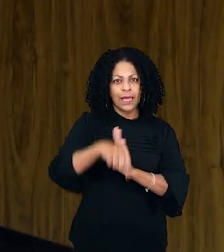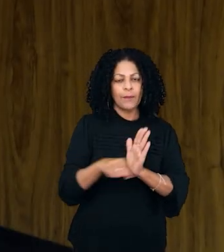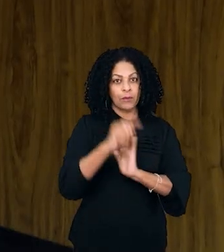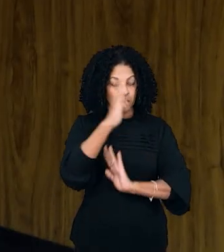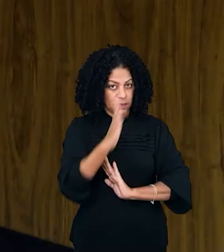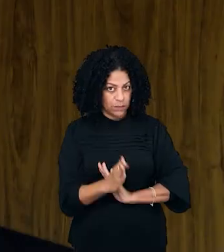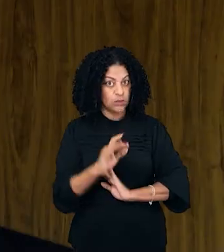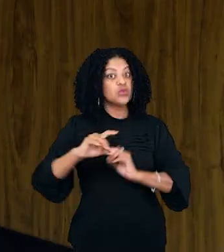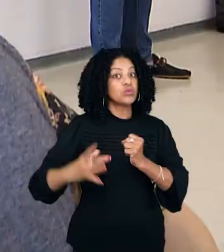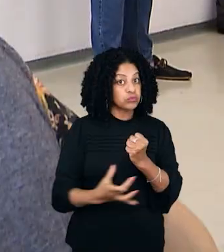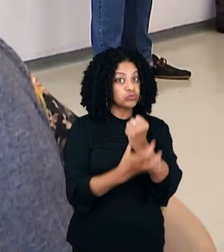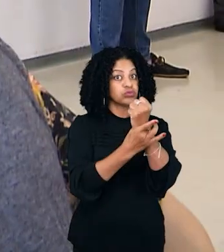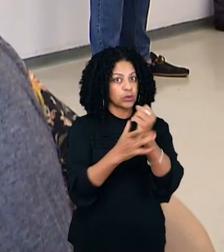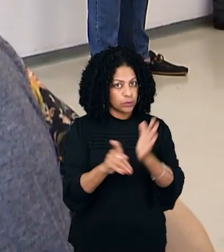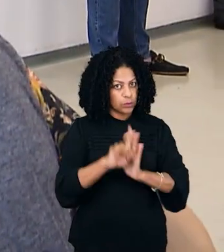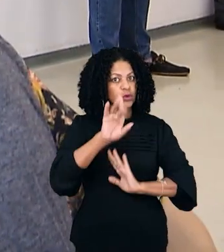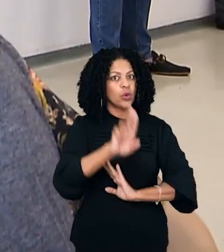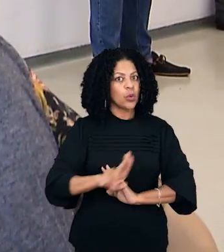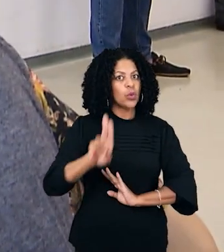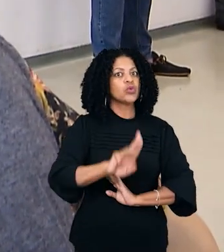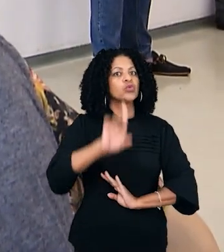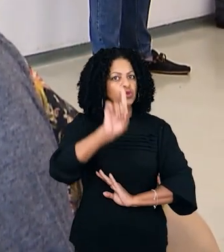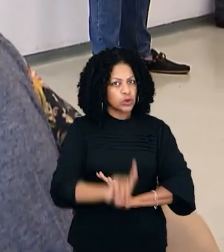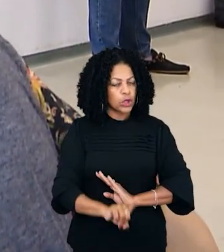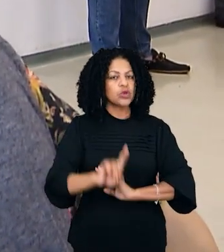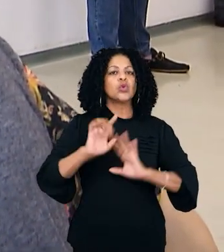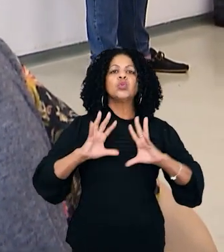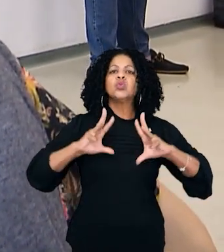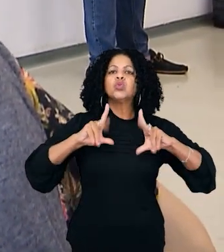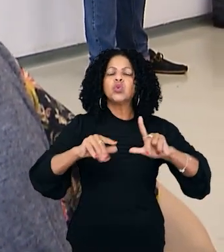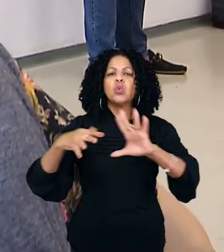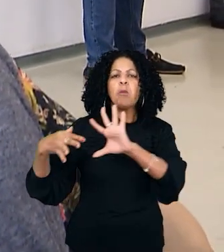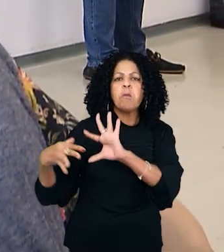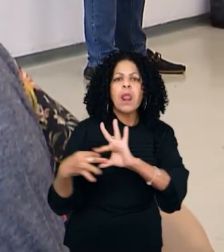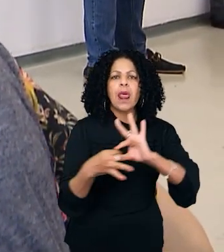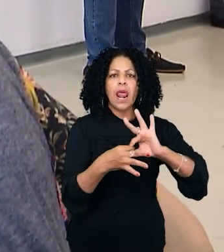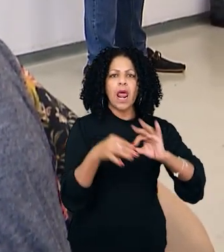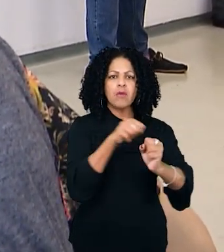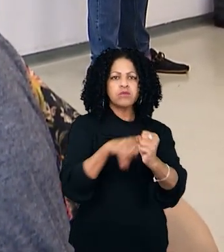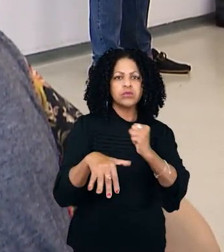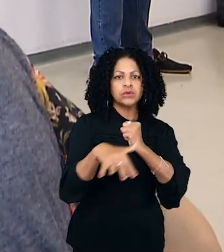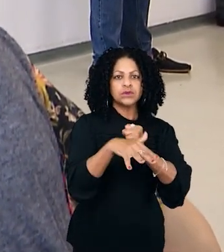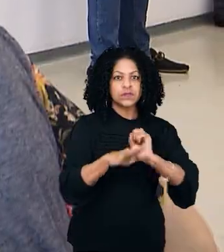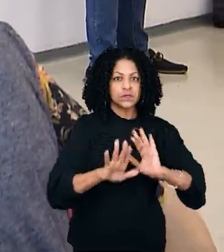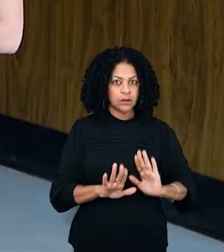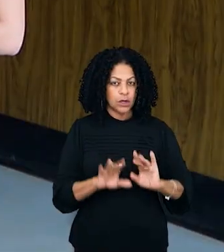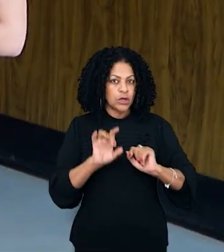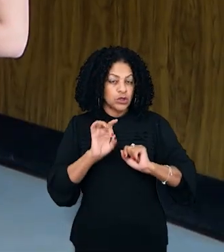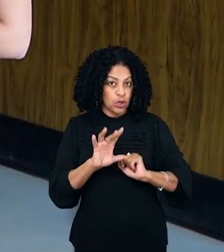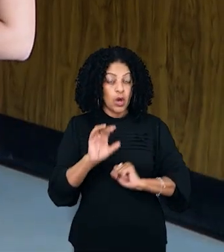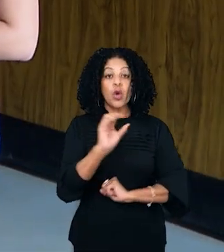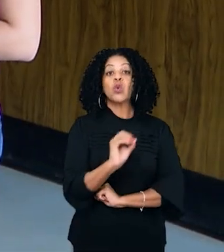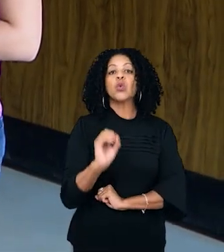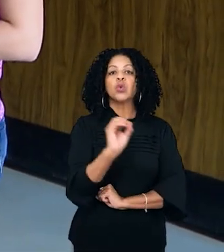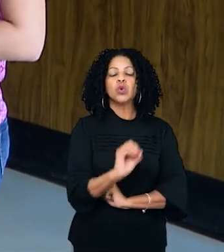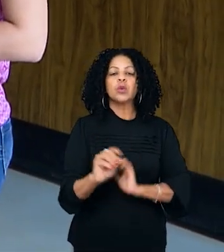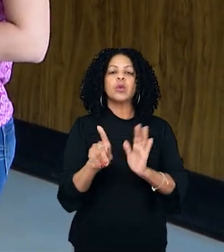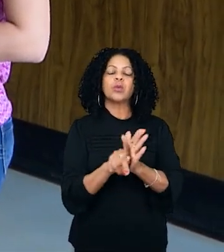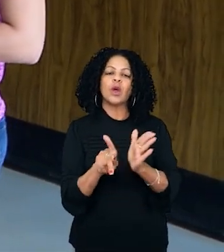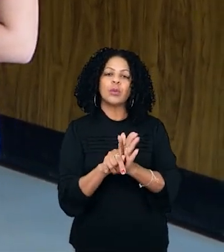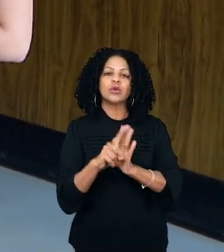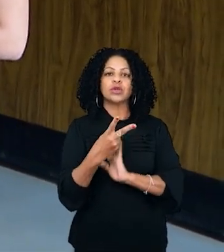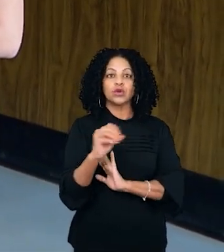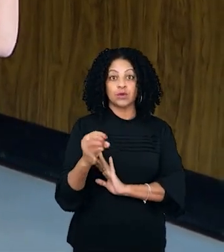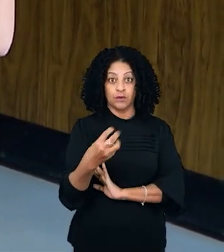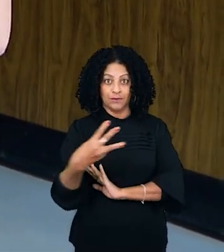e expressão no Brasil e garantiu o direito ao uso em todos os contextos sociais. Mas foi somente em